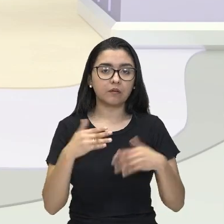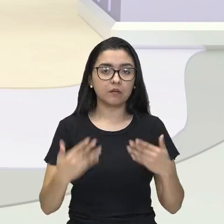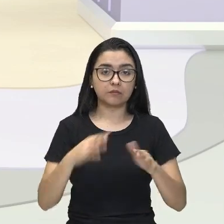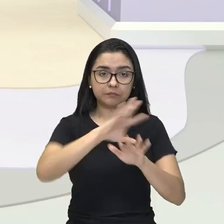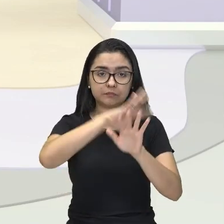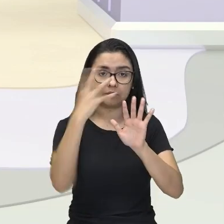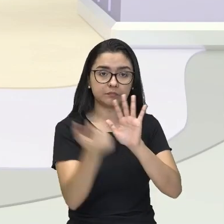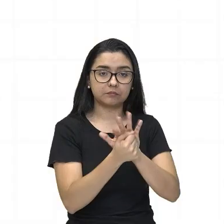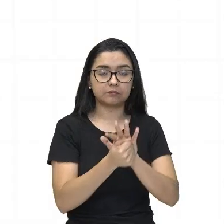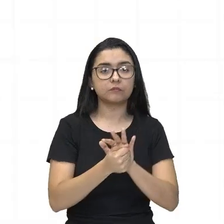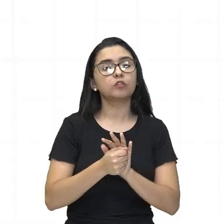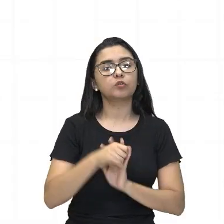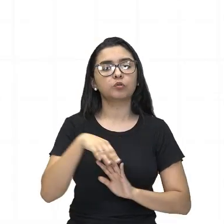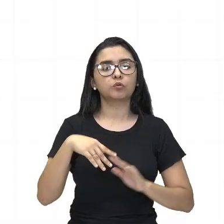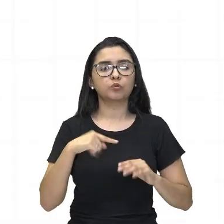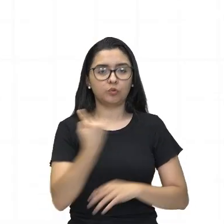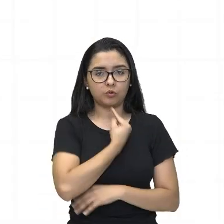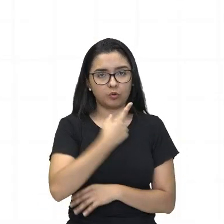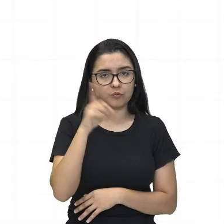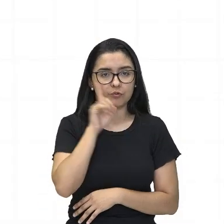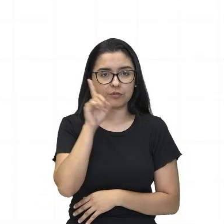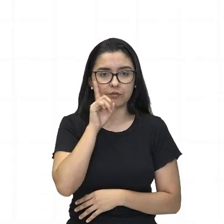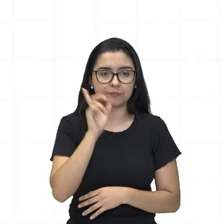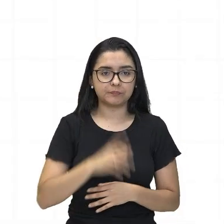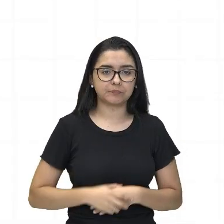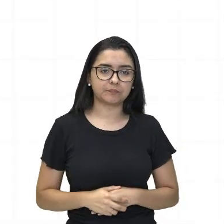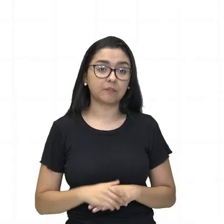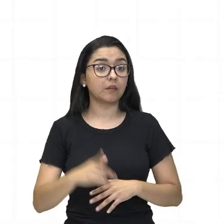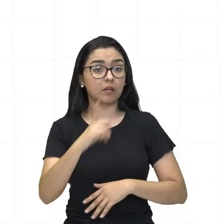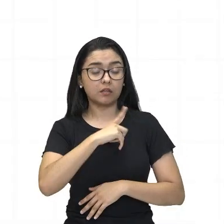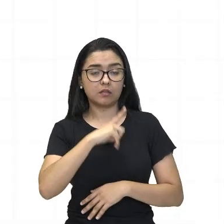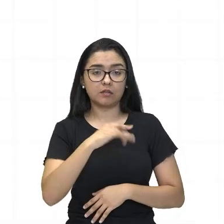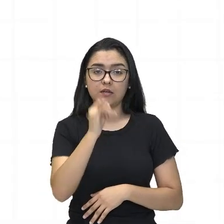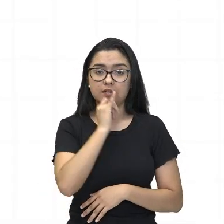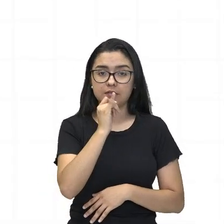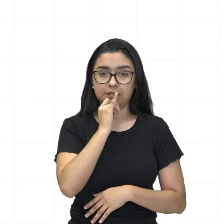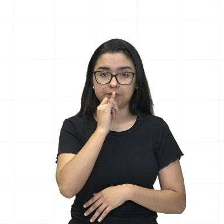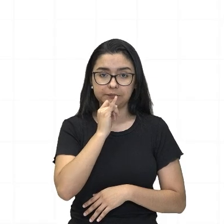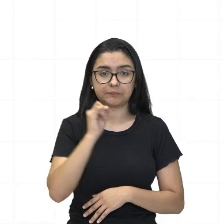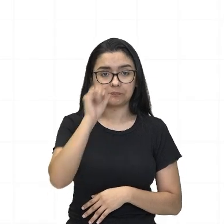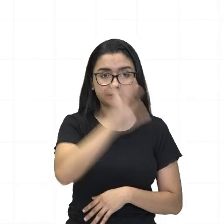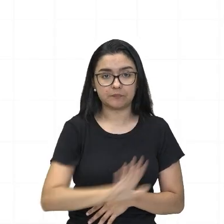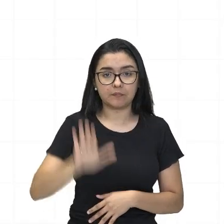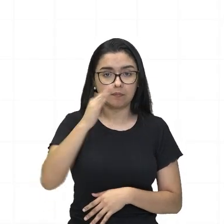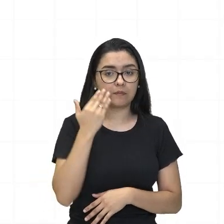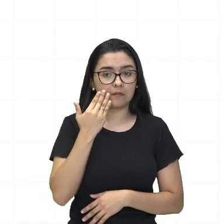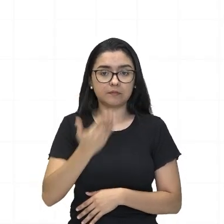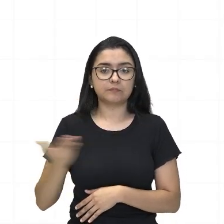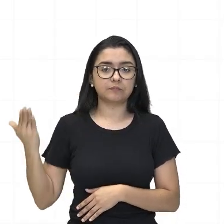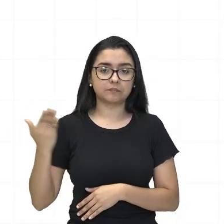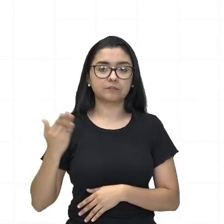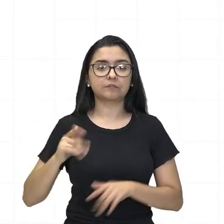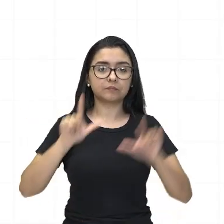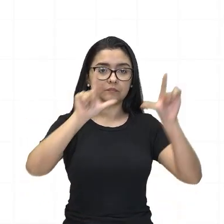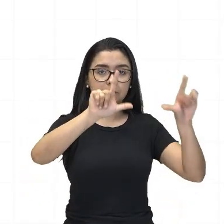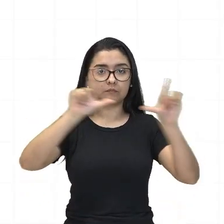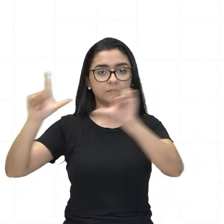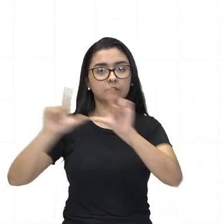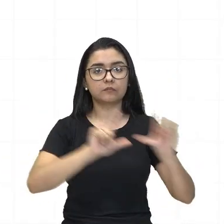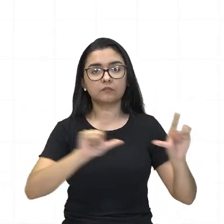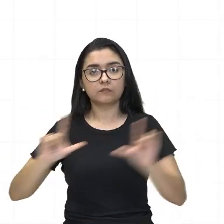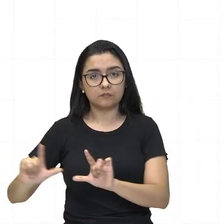no nosso cotidiano, no nosso dia a dia. Nós temos aqui um mosaico com 4 imagens, né? E